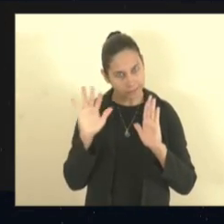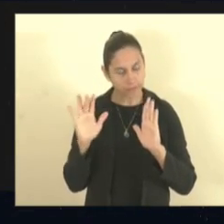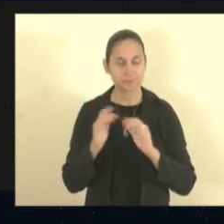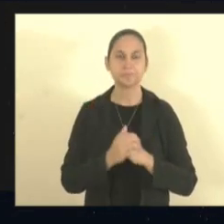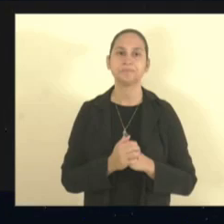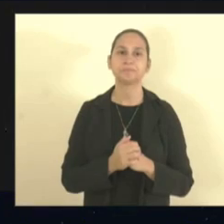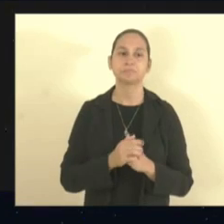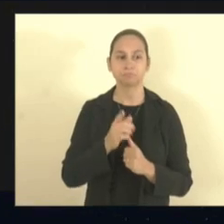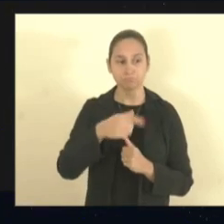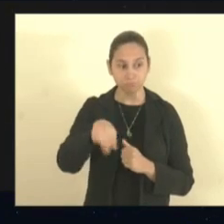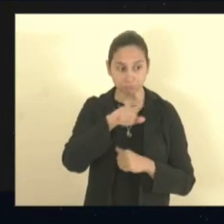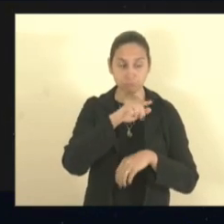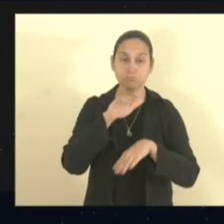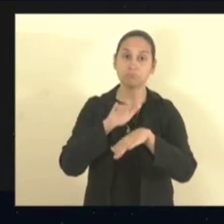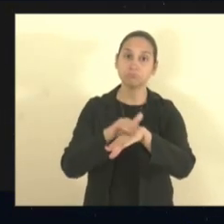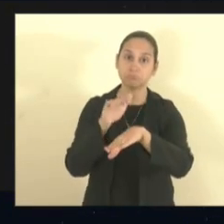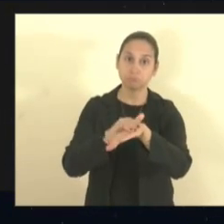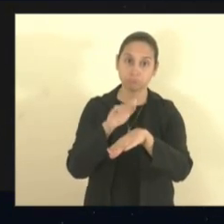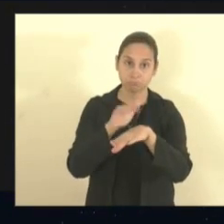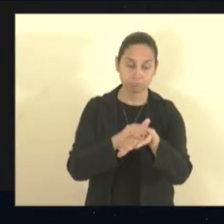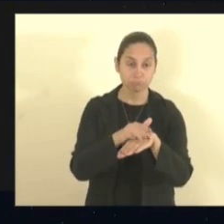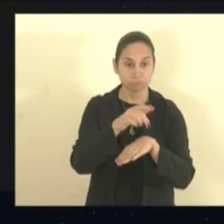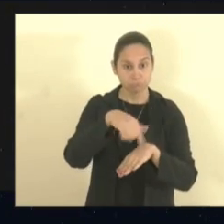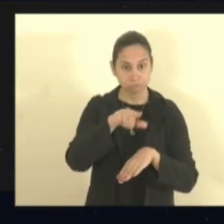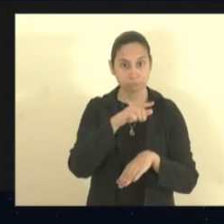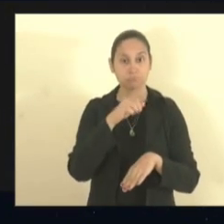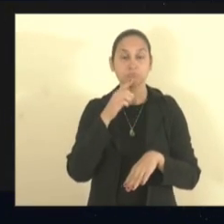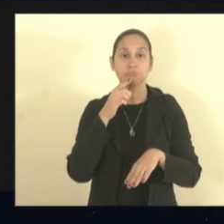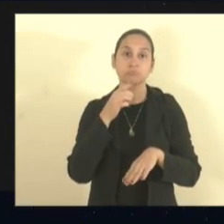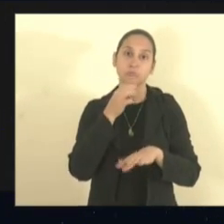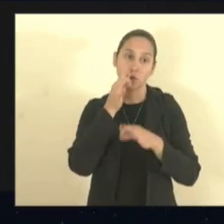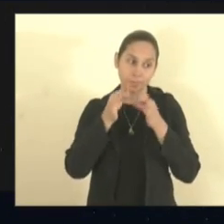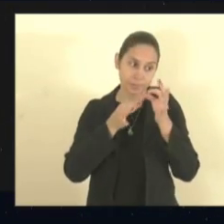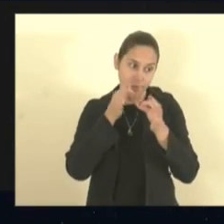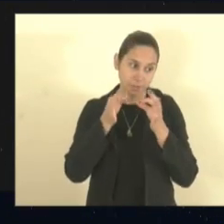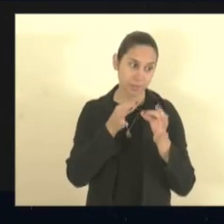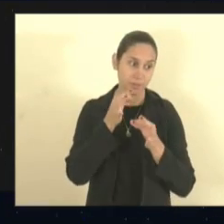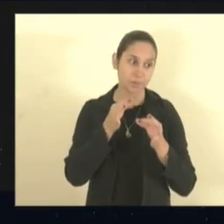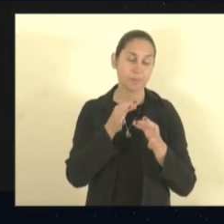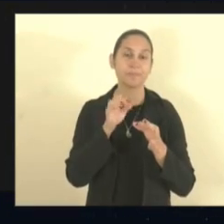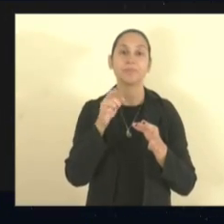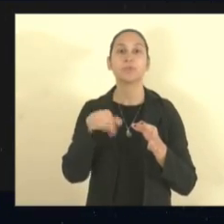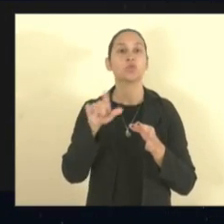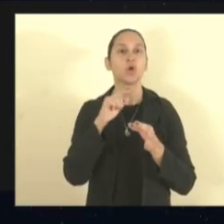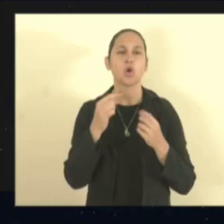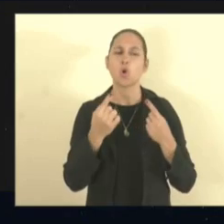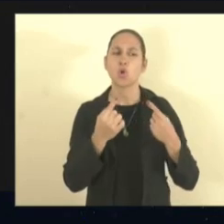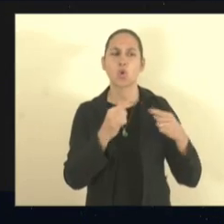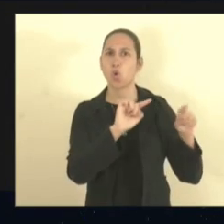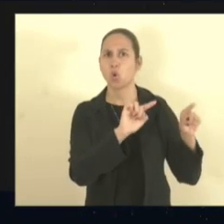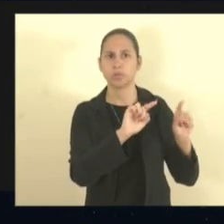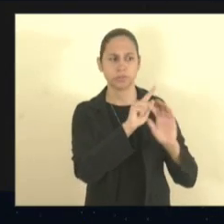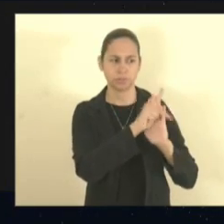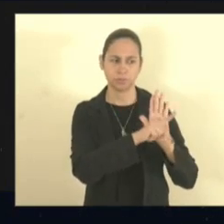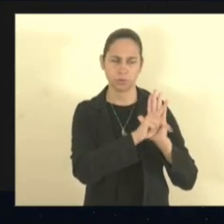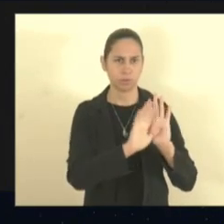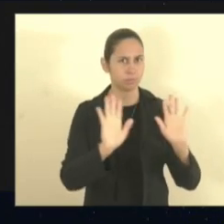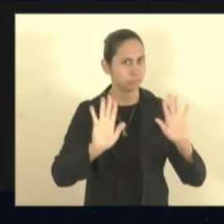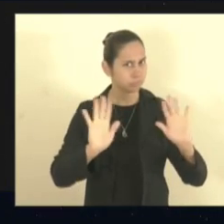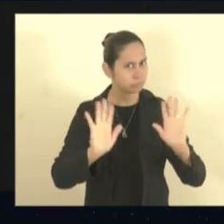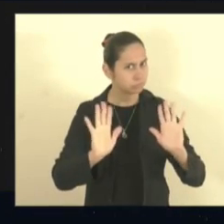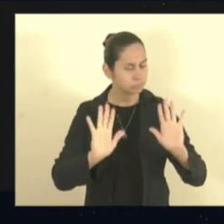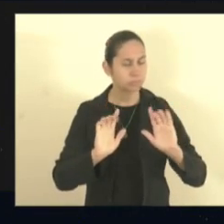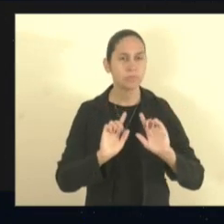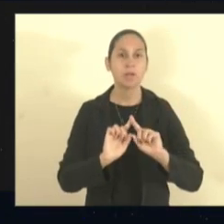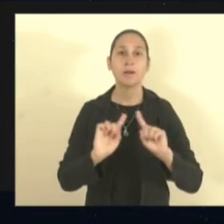fala de todos aqui, nós temos que ninguém tem predisposição contrária ao empréstimo. Mas